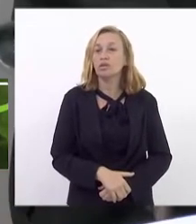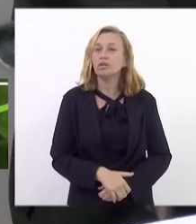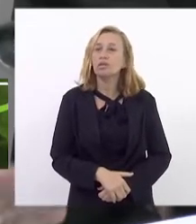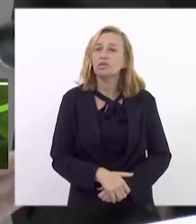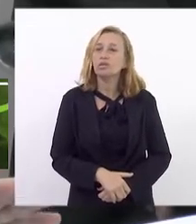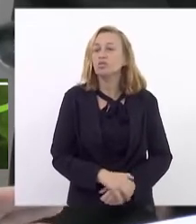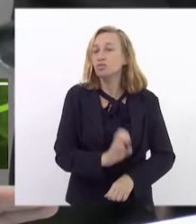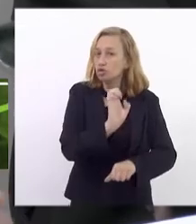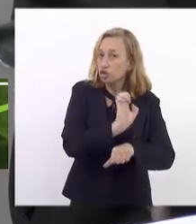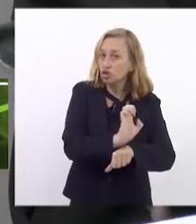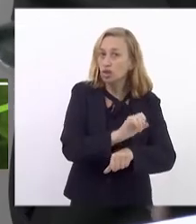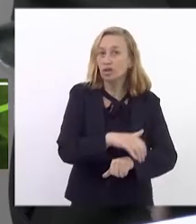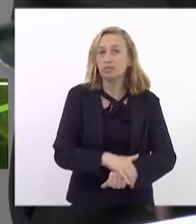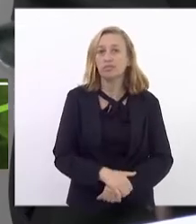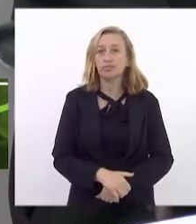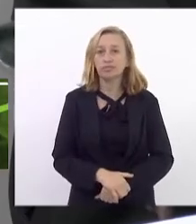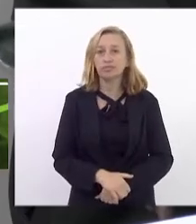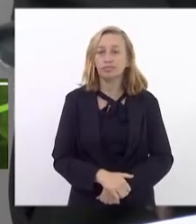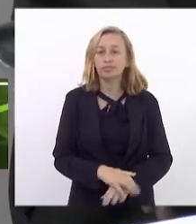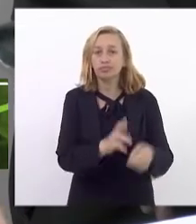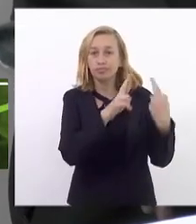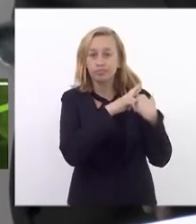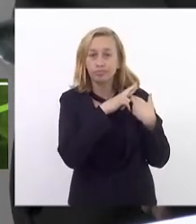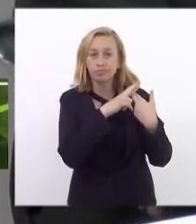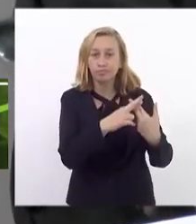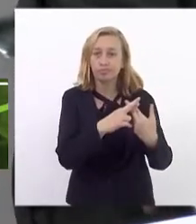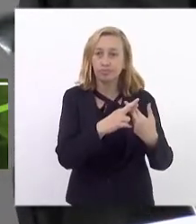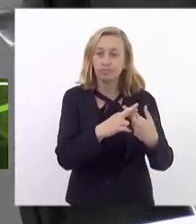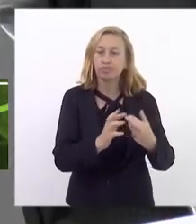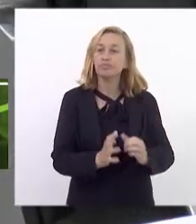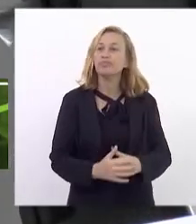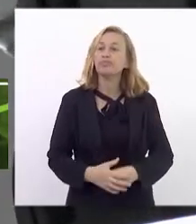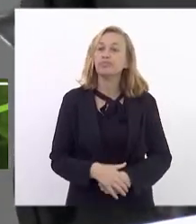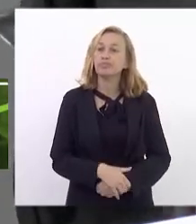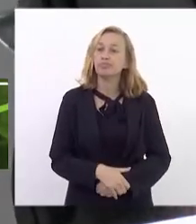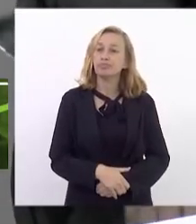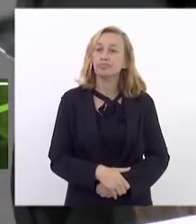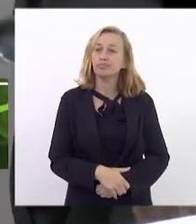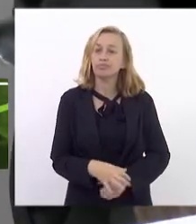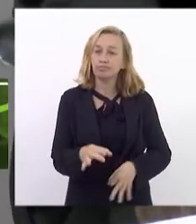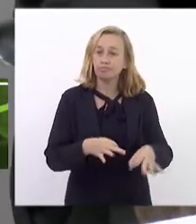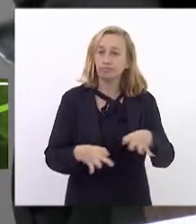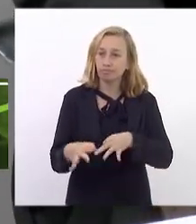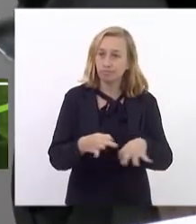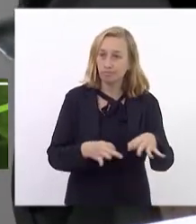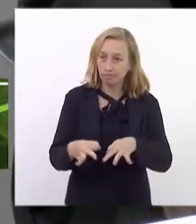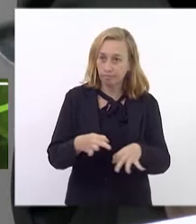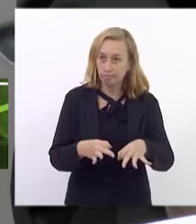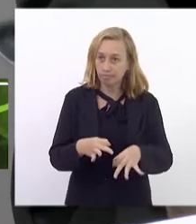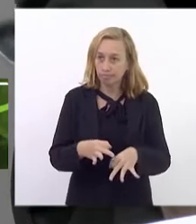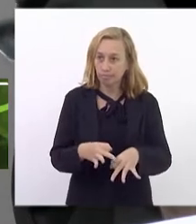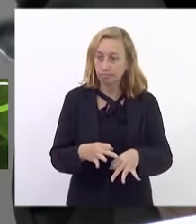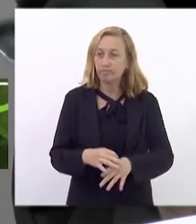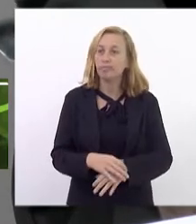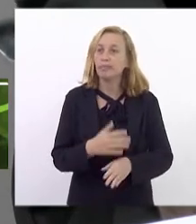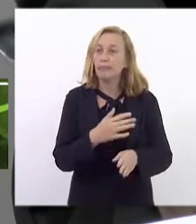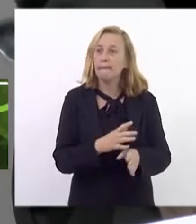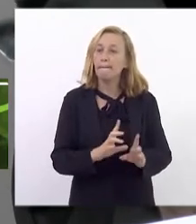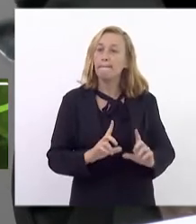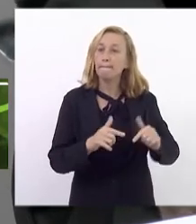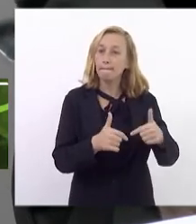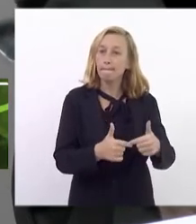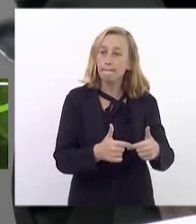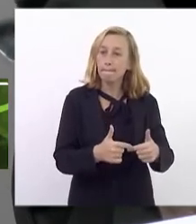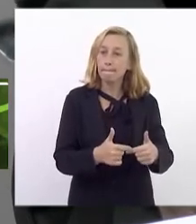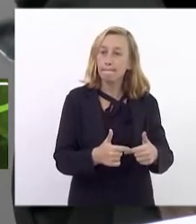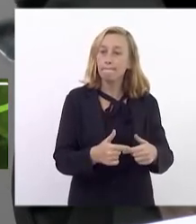do Estado, né, responsáveis pela elaboração, colocação em prática exatamente